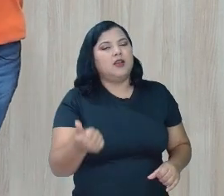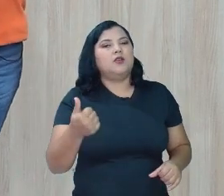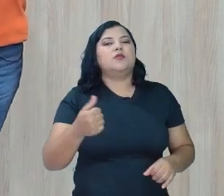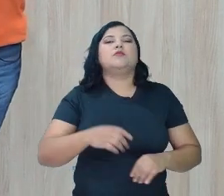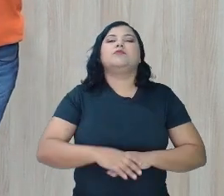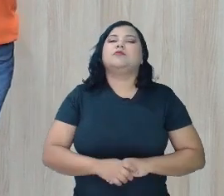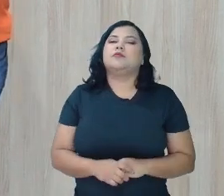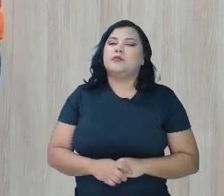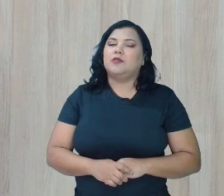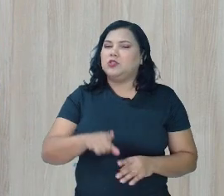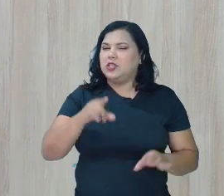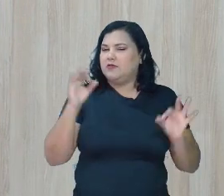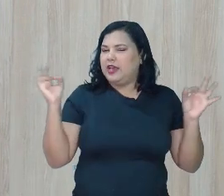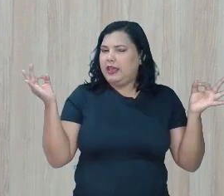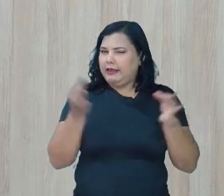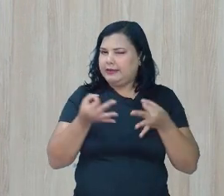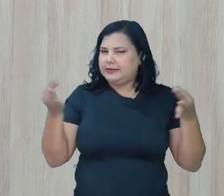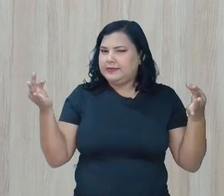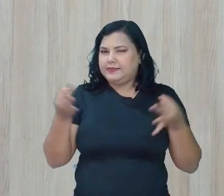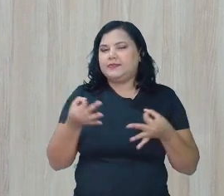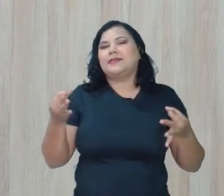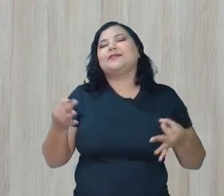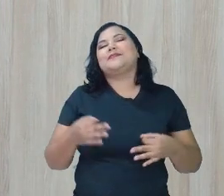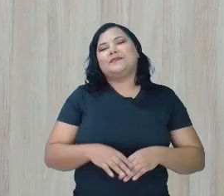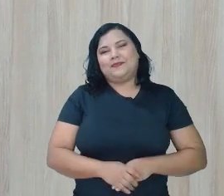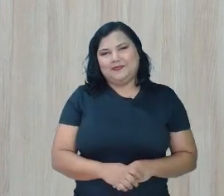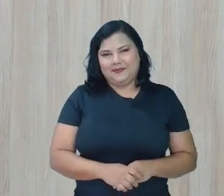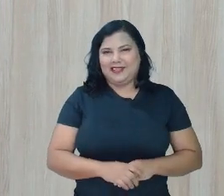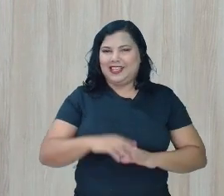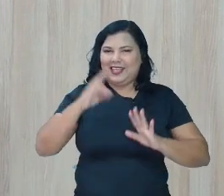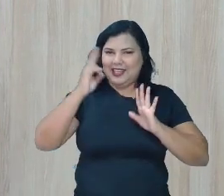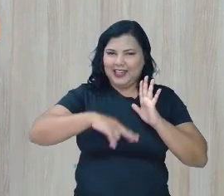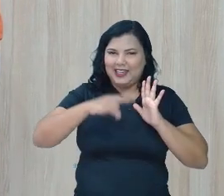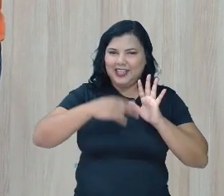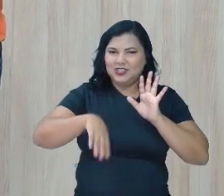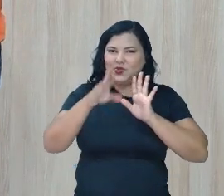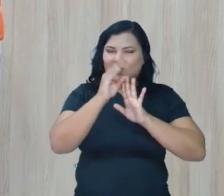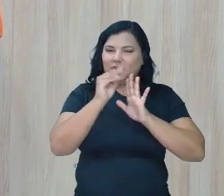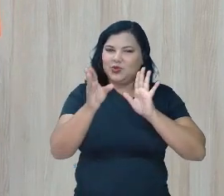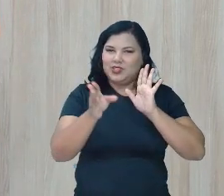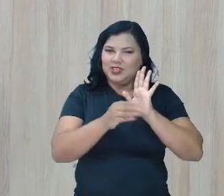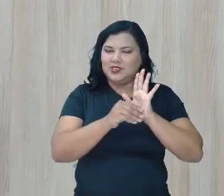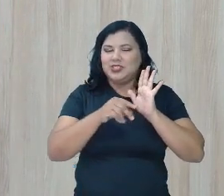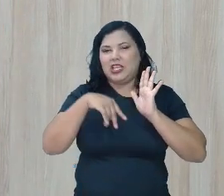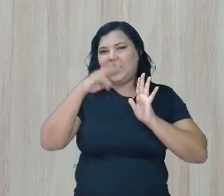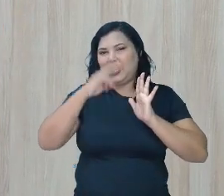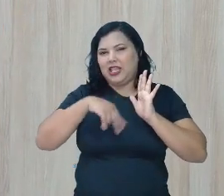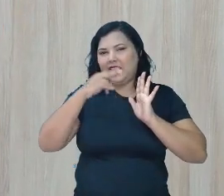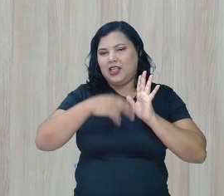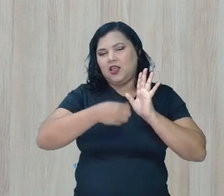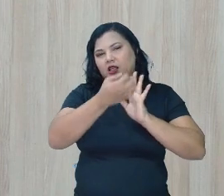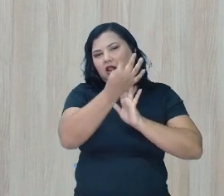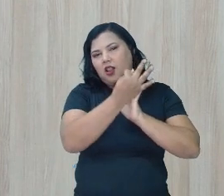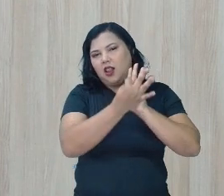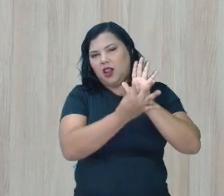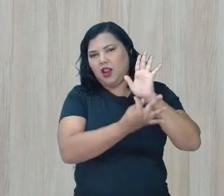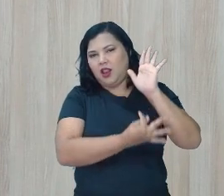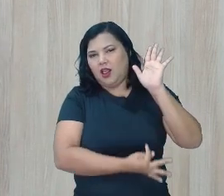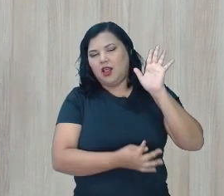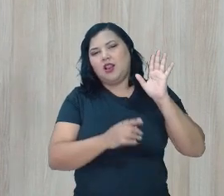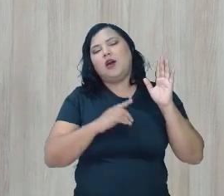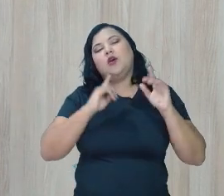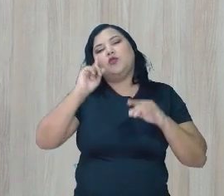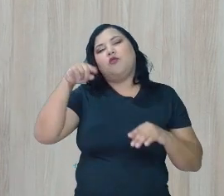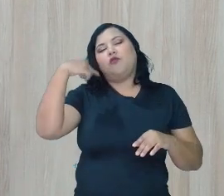mais craques vocês ficarão, não é? Em ler conteúdos, em ler enunciados em questões lá